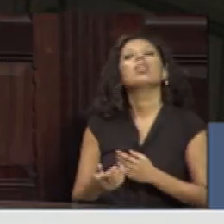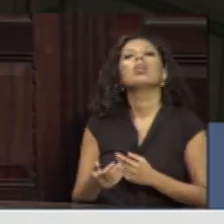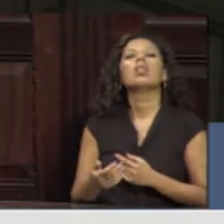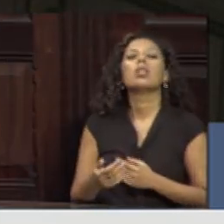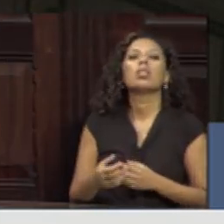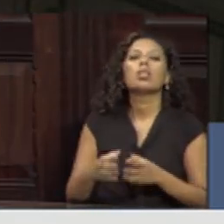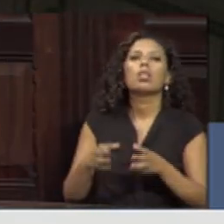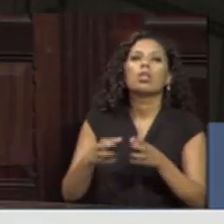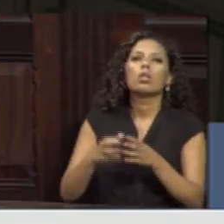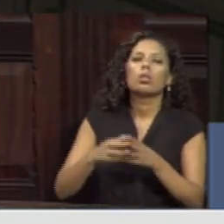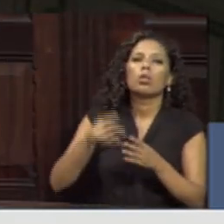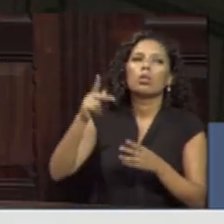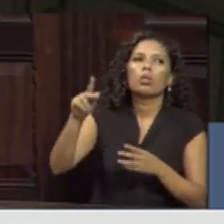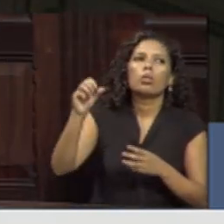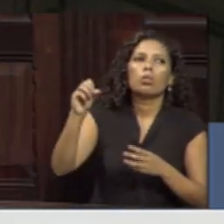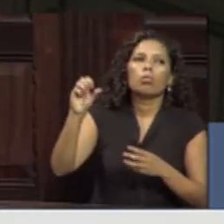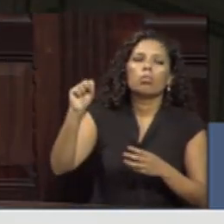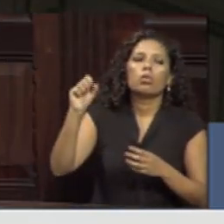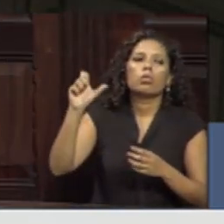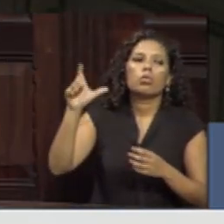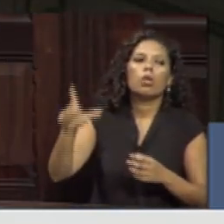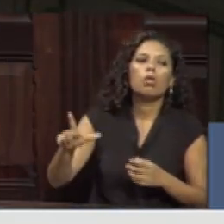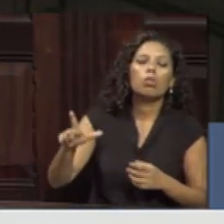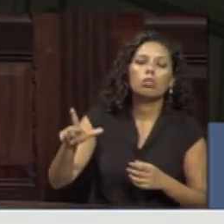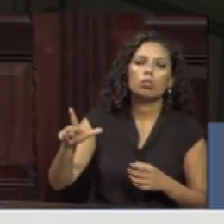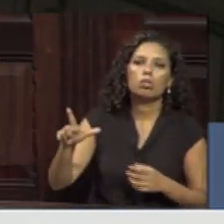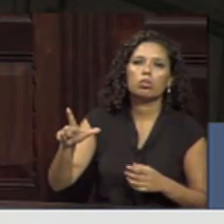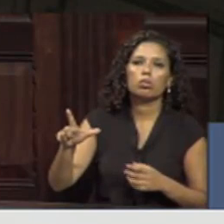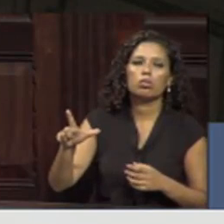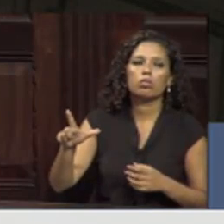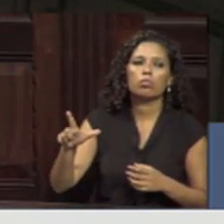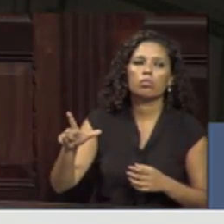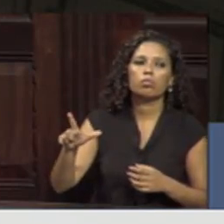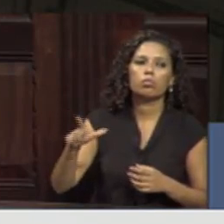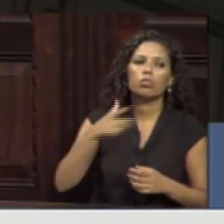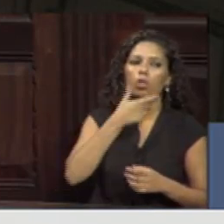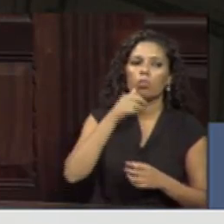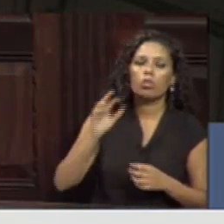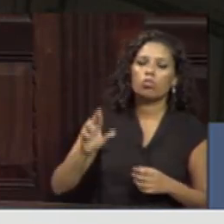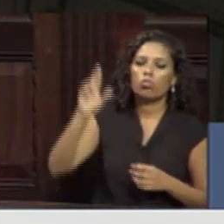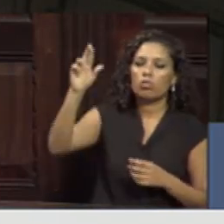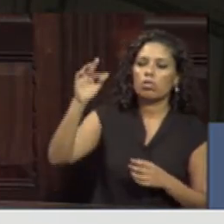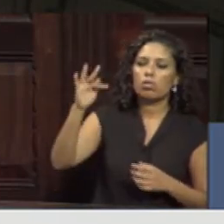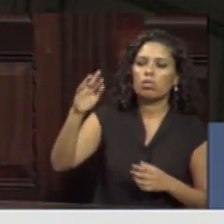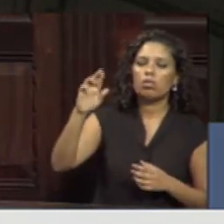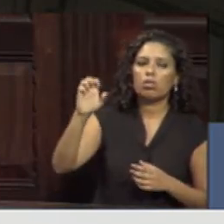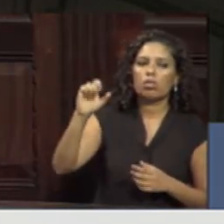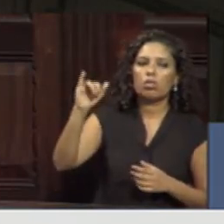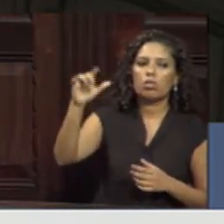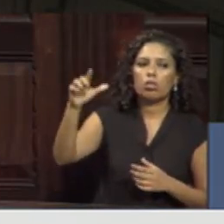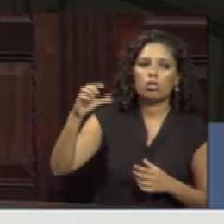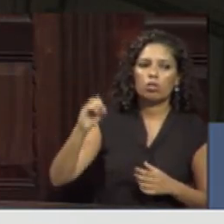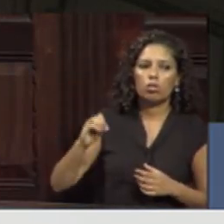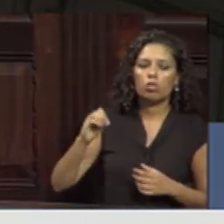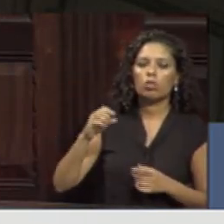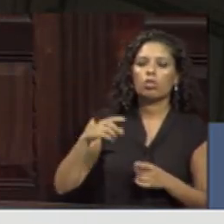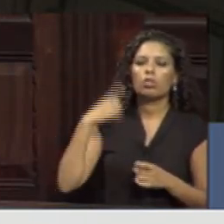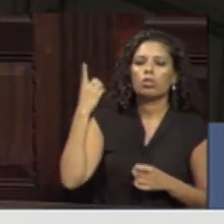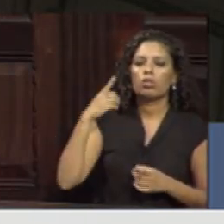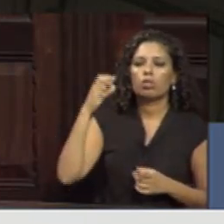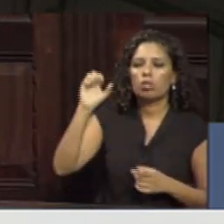à bancada do PSOL nessa Assembleia Legislativa, o seu líder, deputado Marcelo Freixo, deputado Eliomar